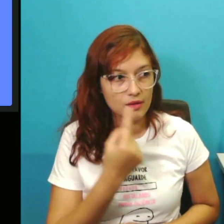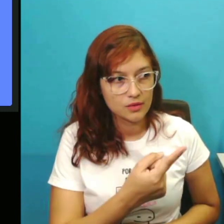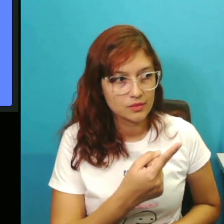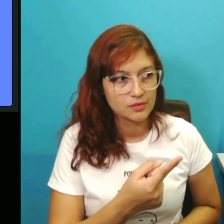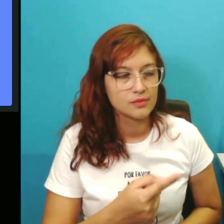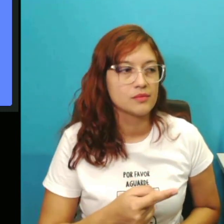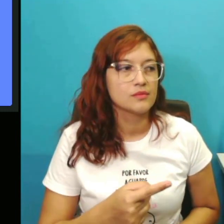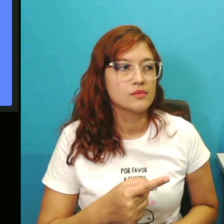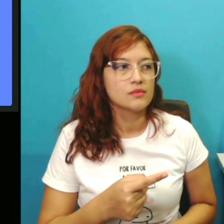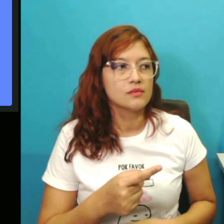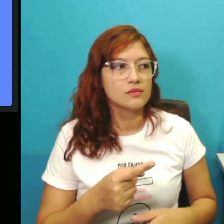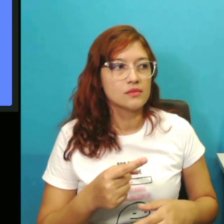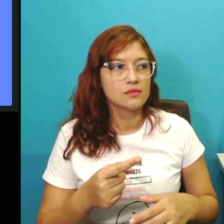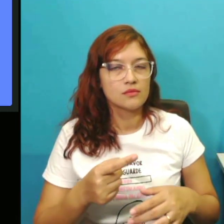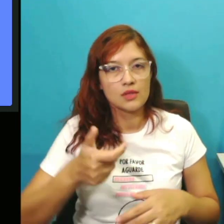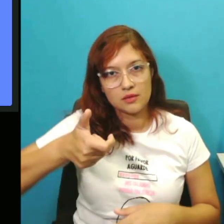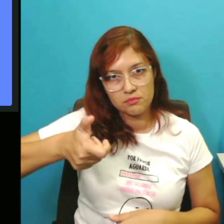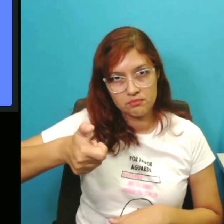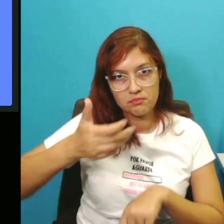Então, serão usados